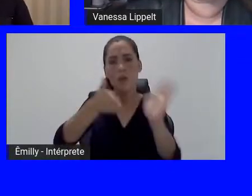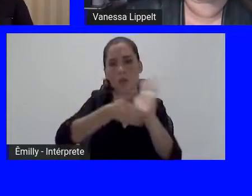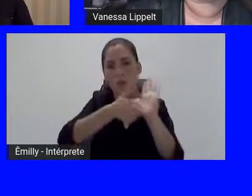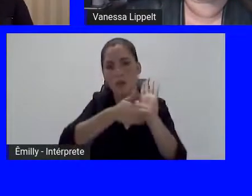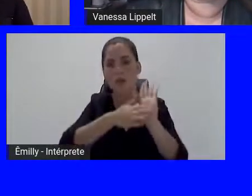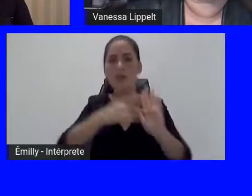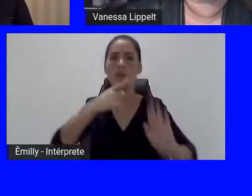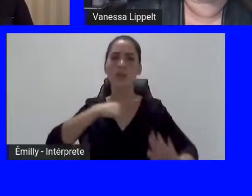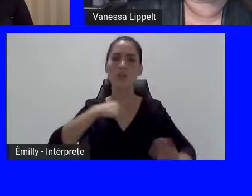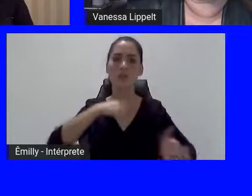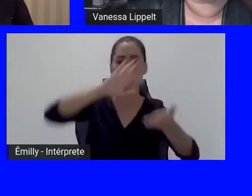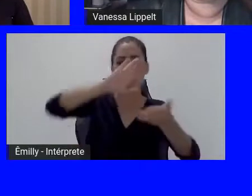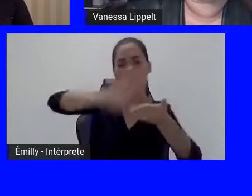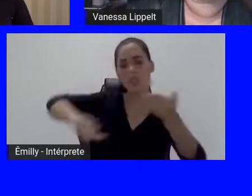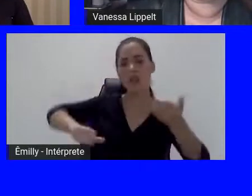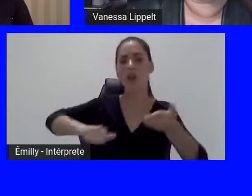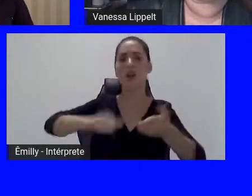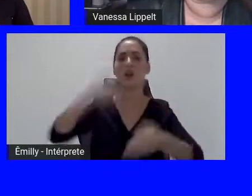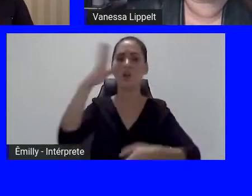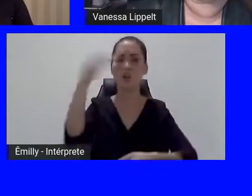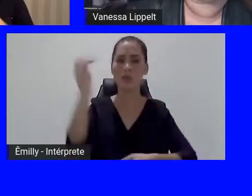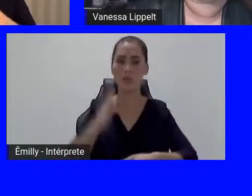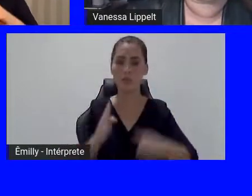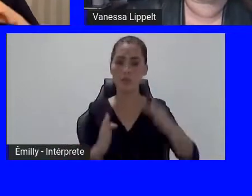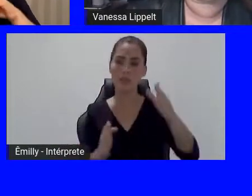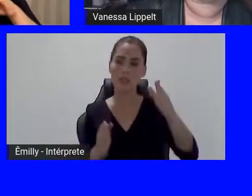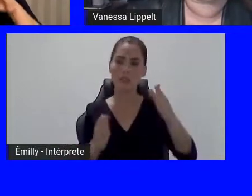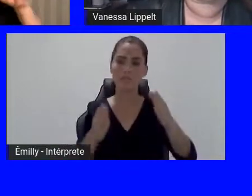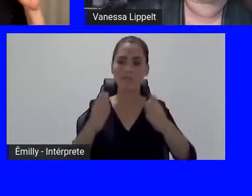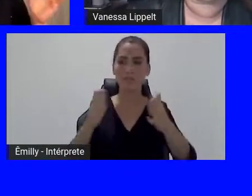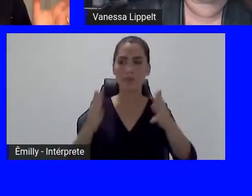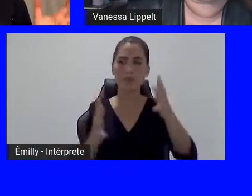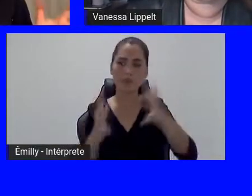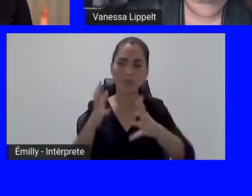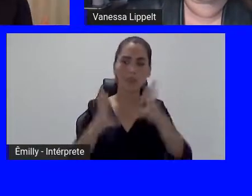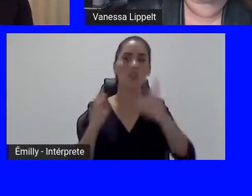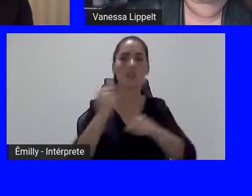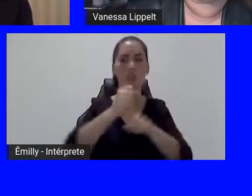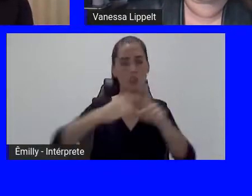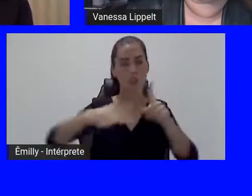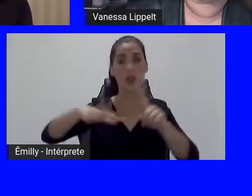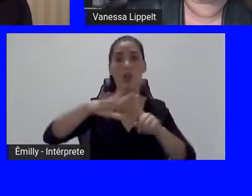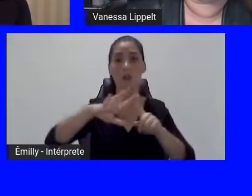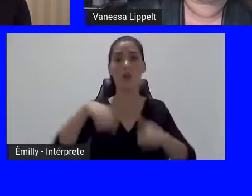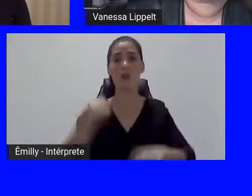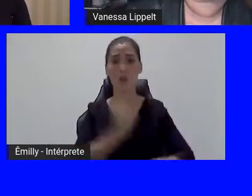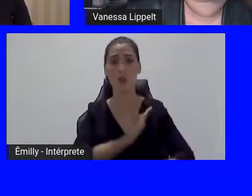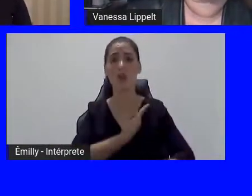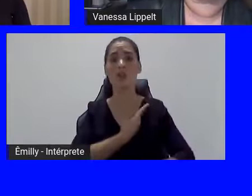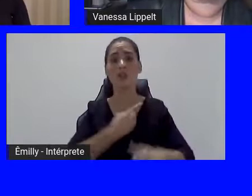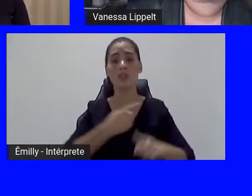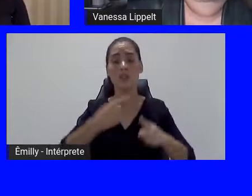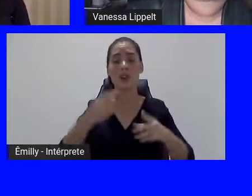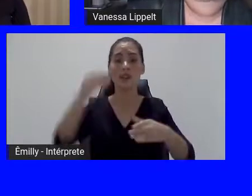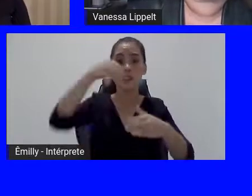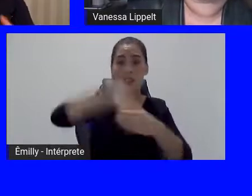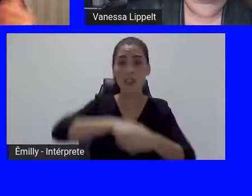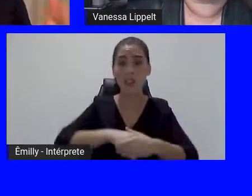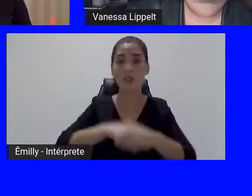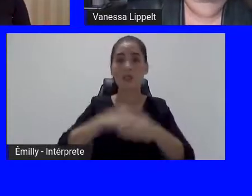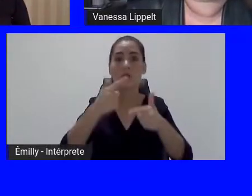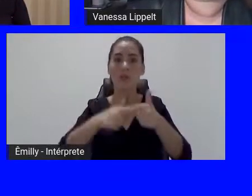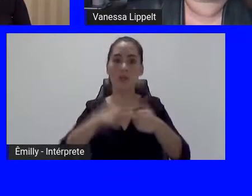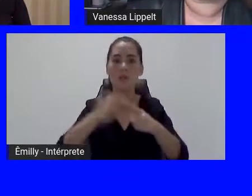Brasil dessa crise social sem precedentes, estamos diante de uma verdadeira tragédia social, porque nós estamos falando de